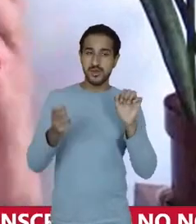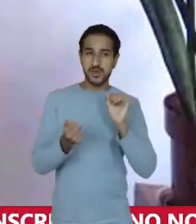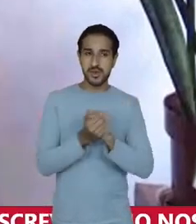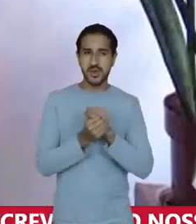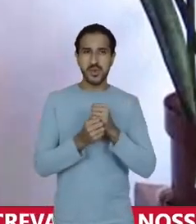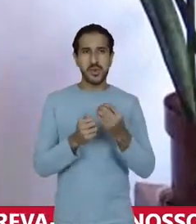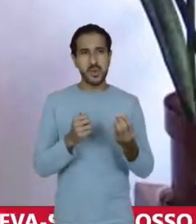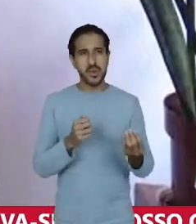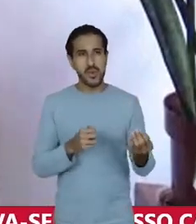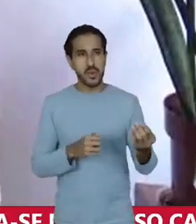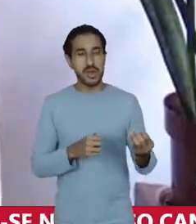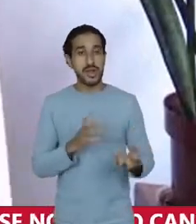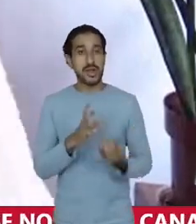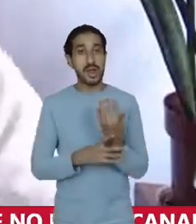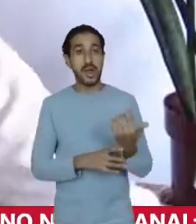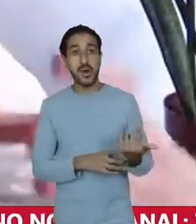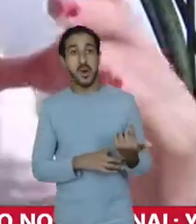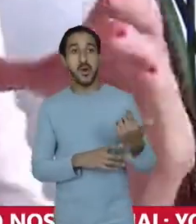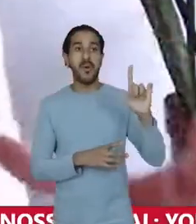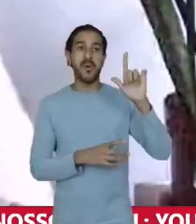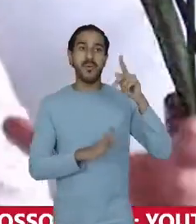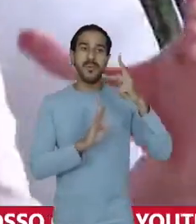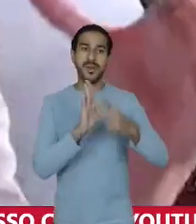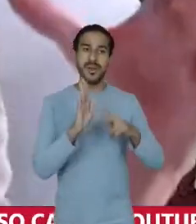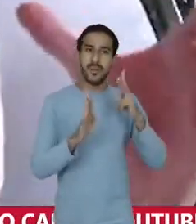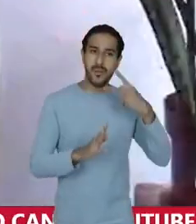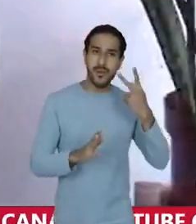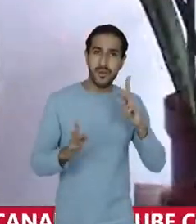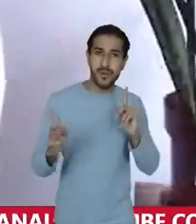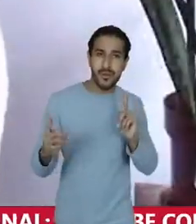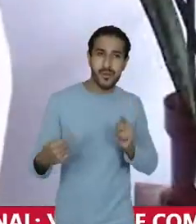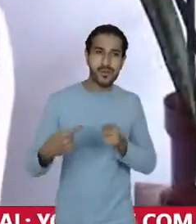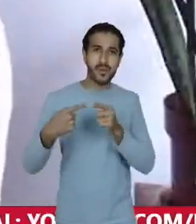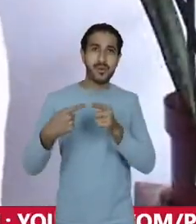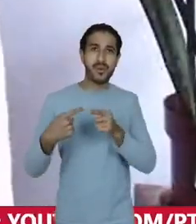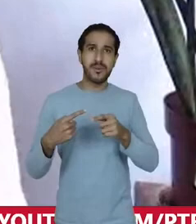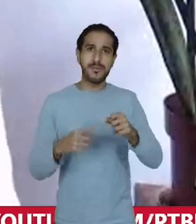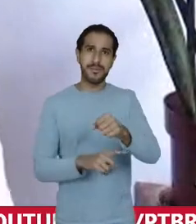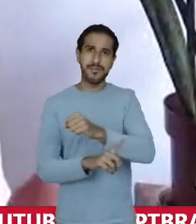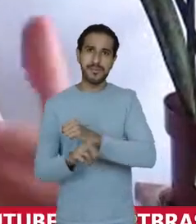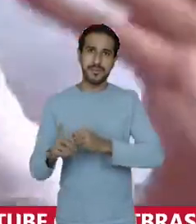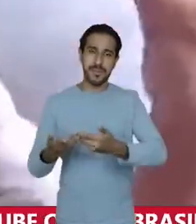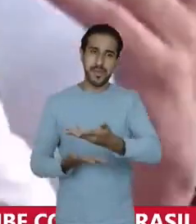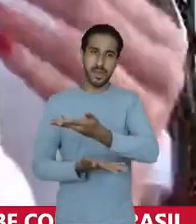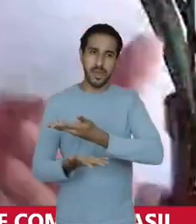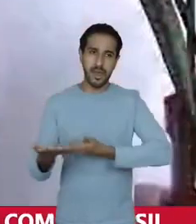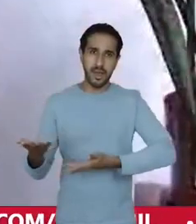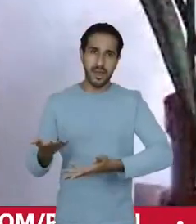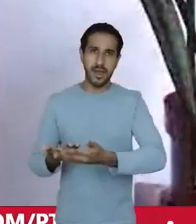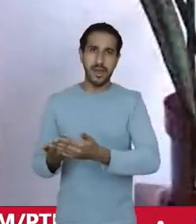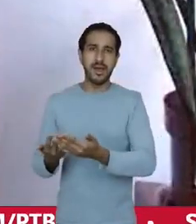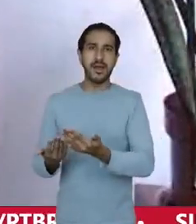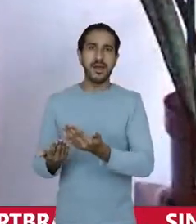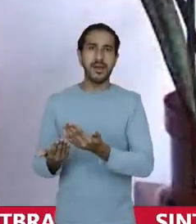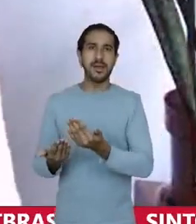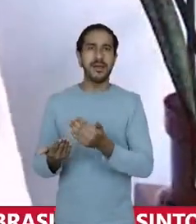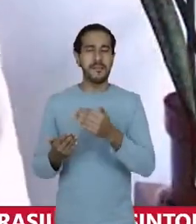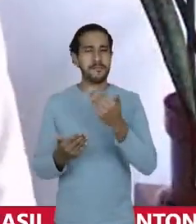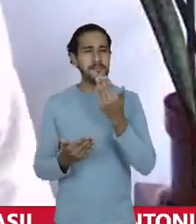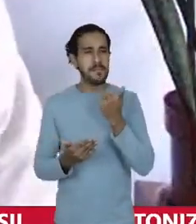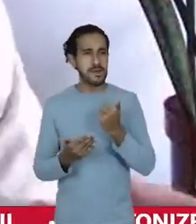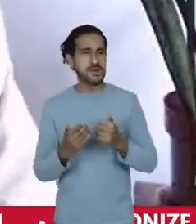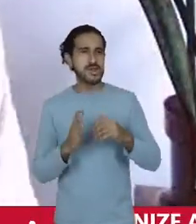colocar um outro projeto político em diálogo radical com a sociedade, reivindicando